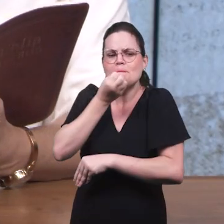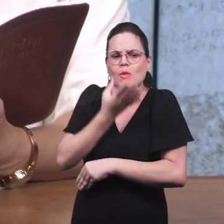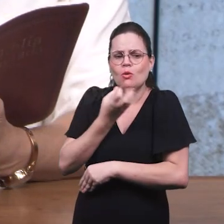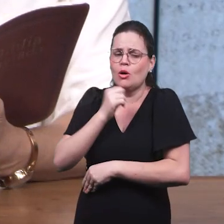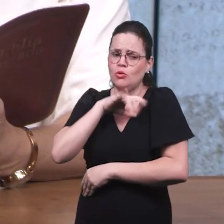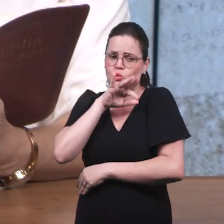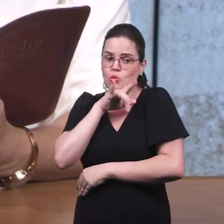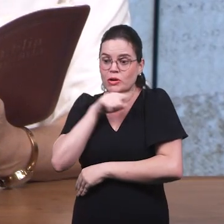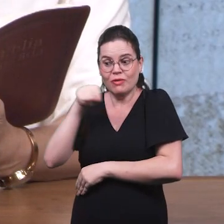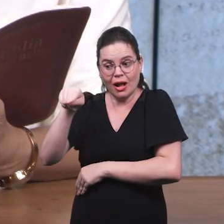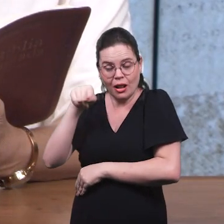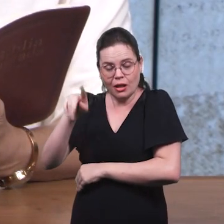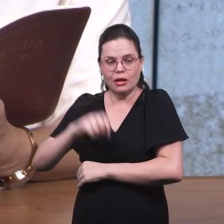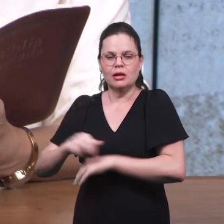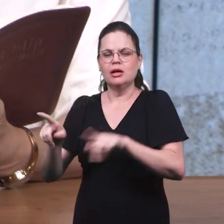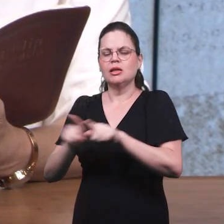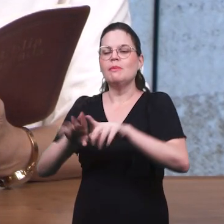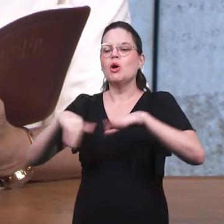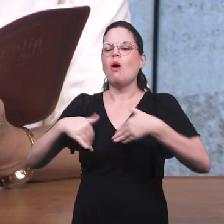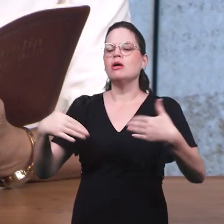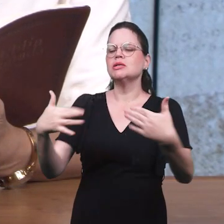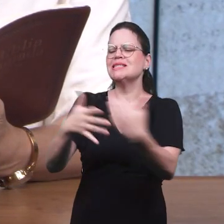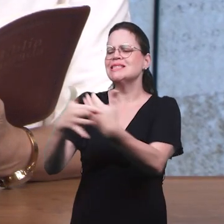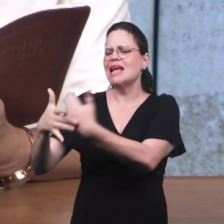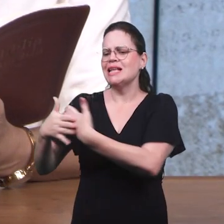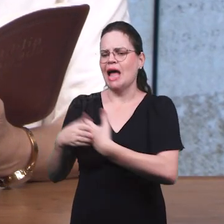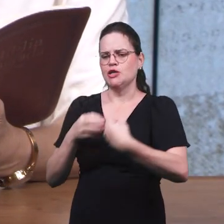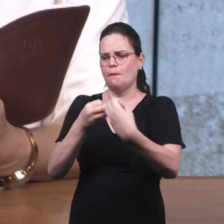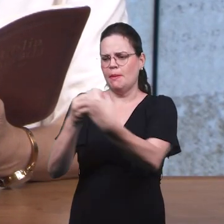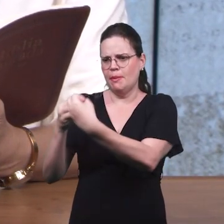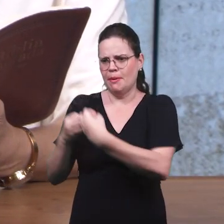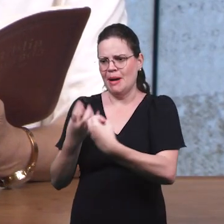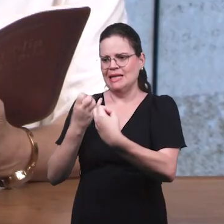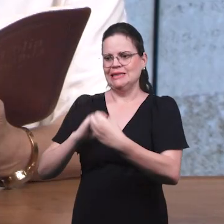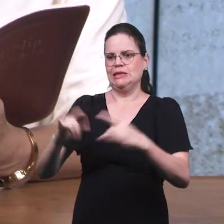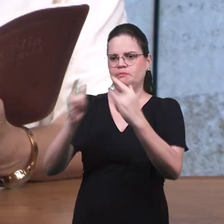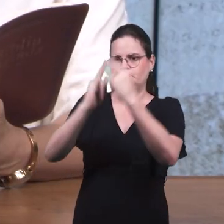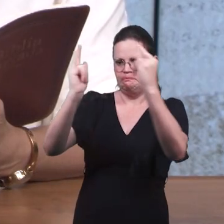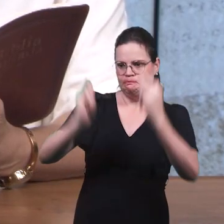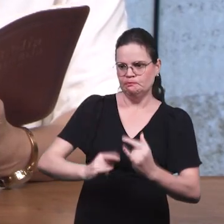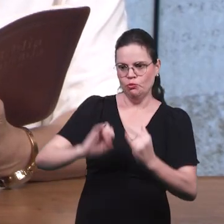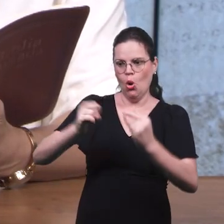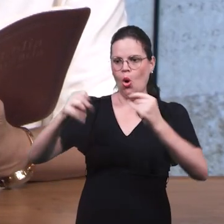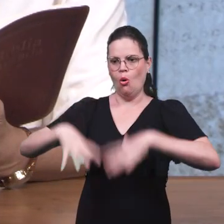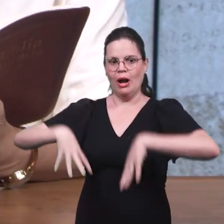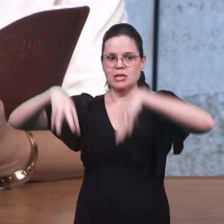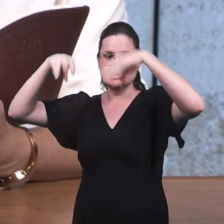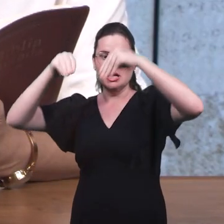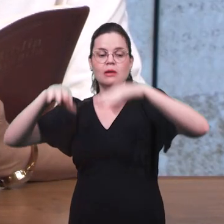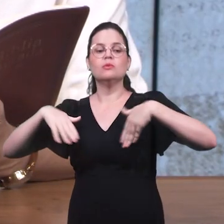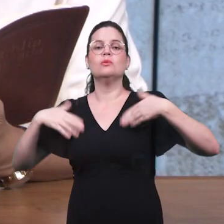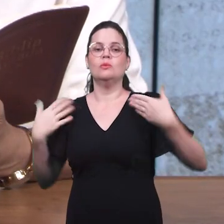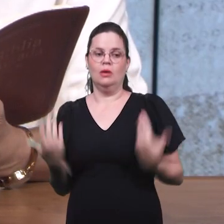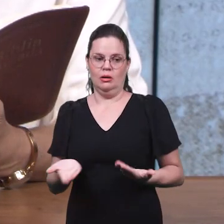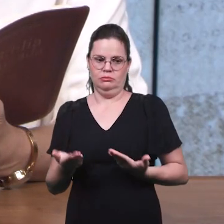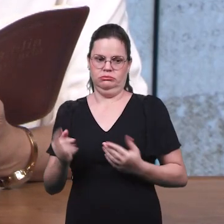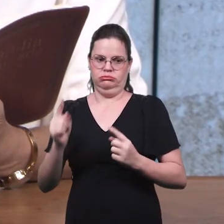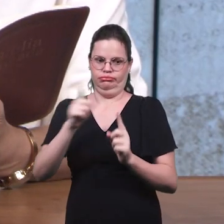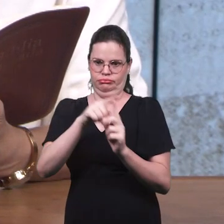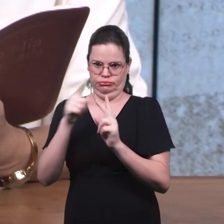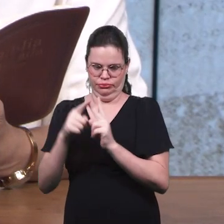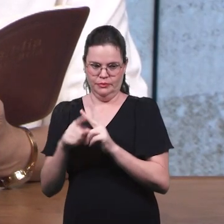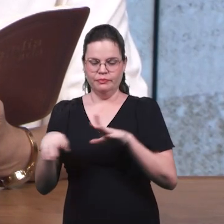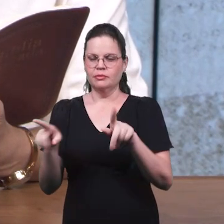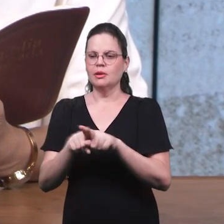má? E quais são as cidades em que habita, se em arraiais, se em fortalezas? Também, qual